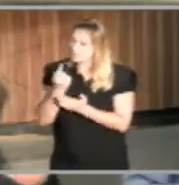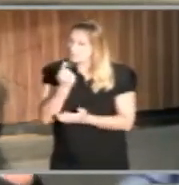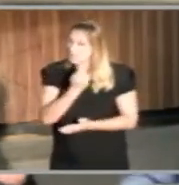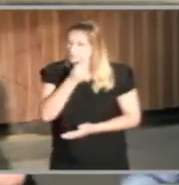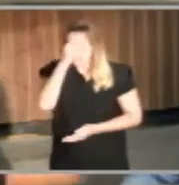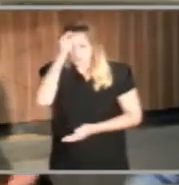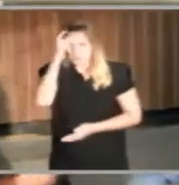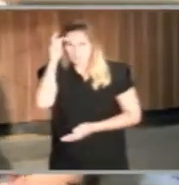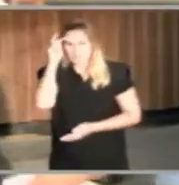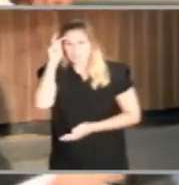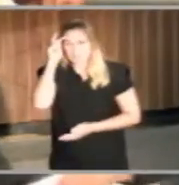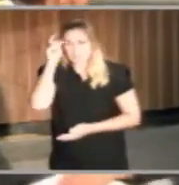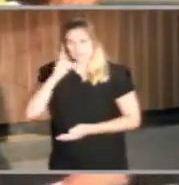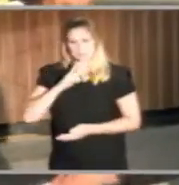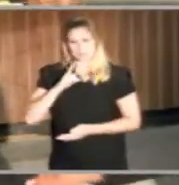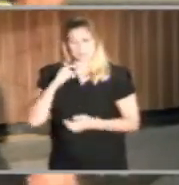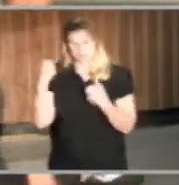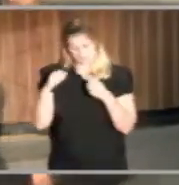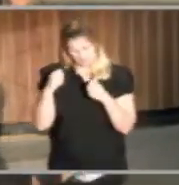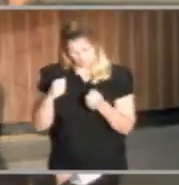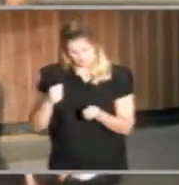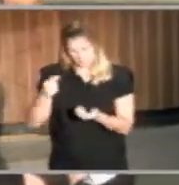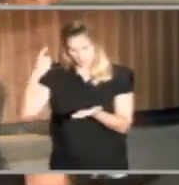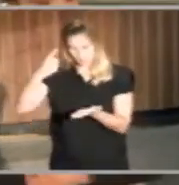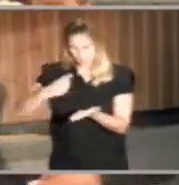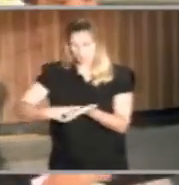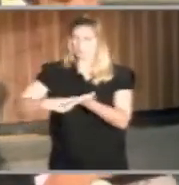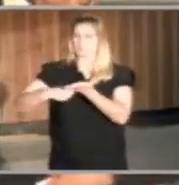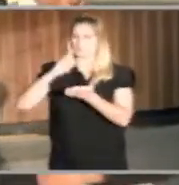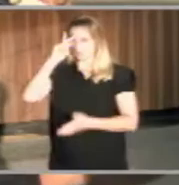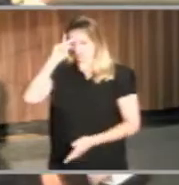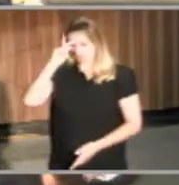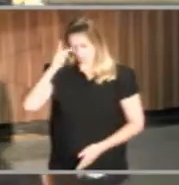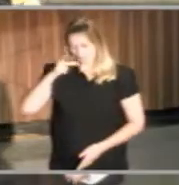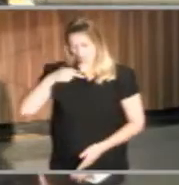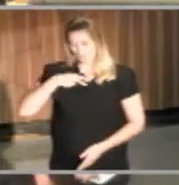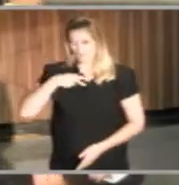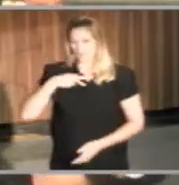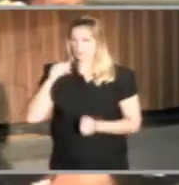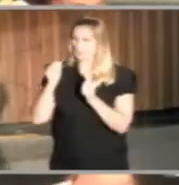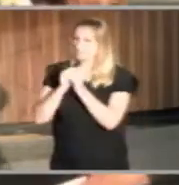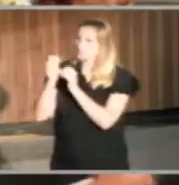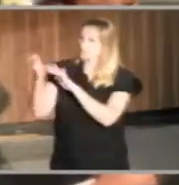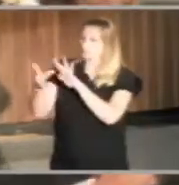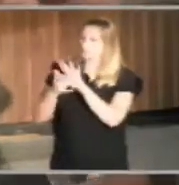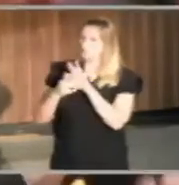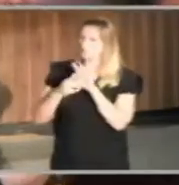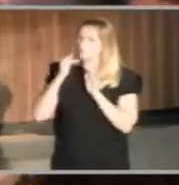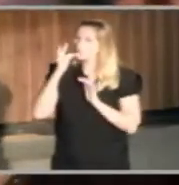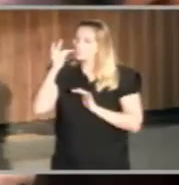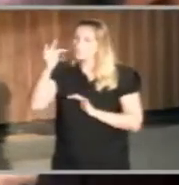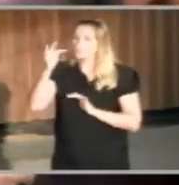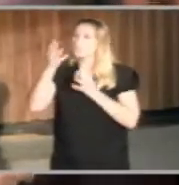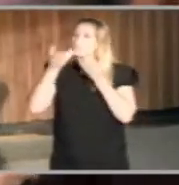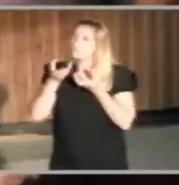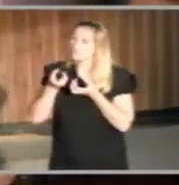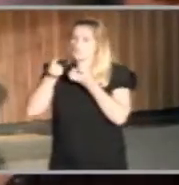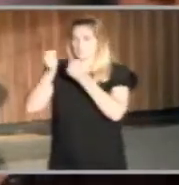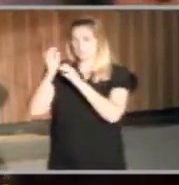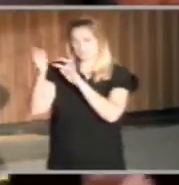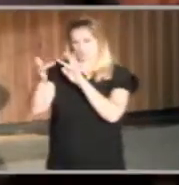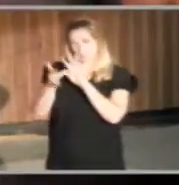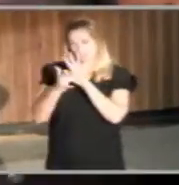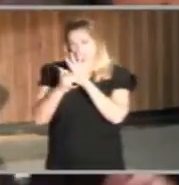que ter um compromisso pessoal com Jesus. E um dia, quando ela receber Jesus como Senhor e Salvador da